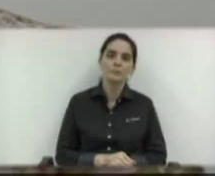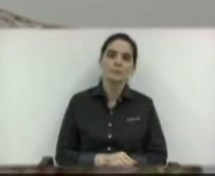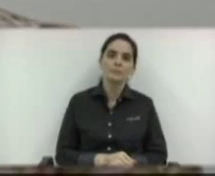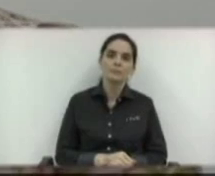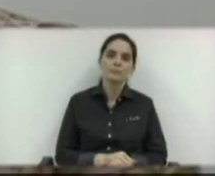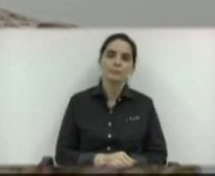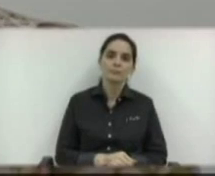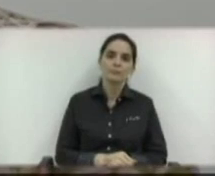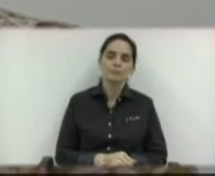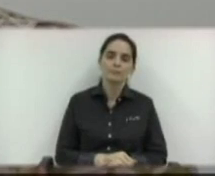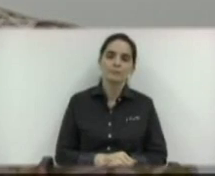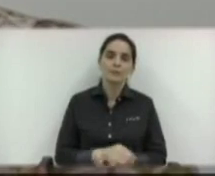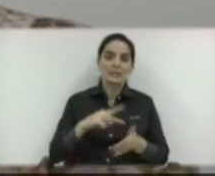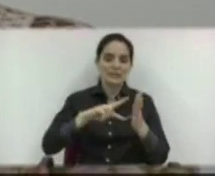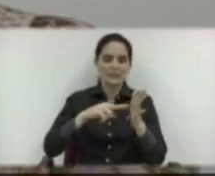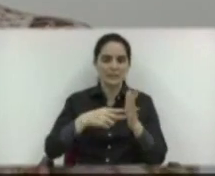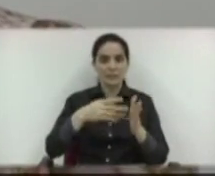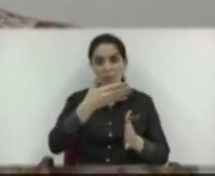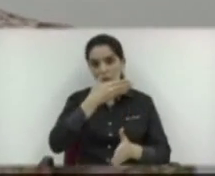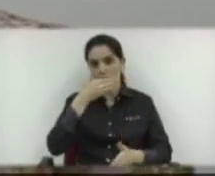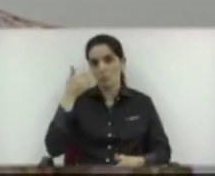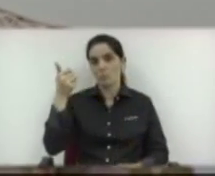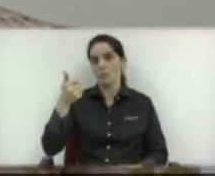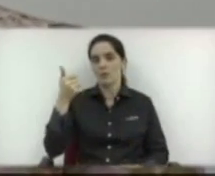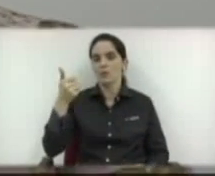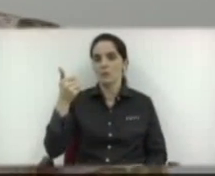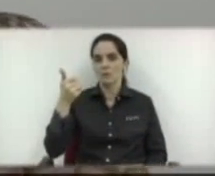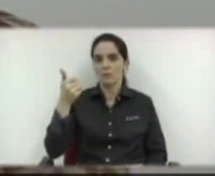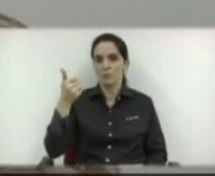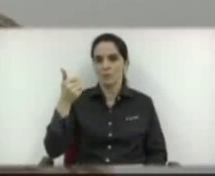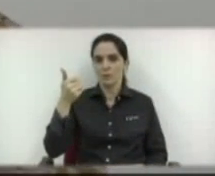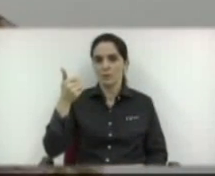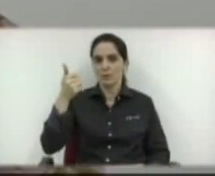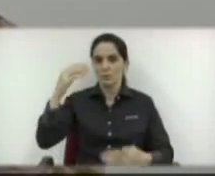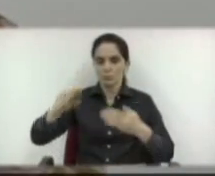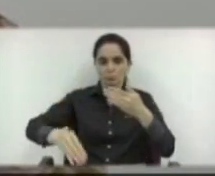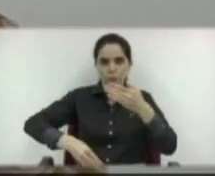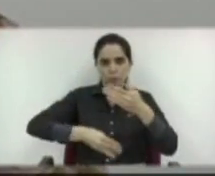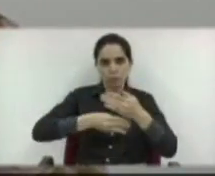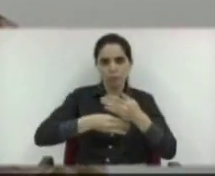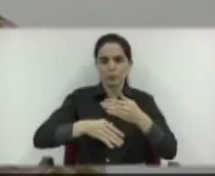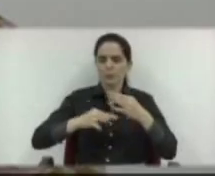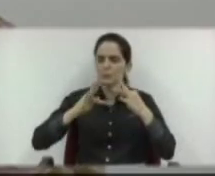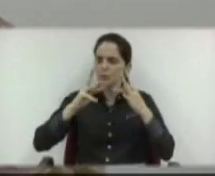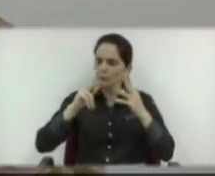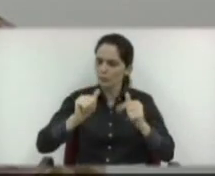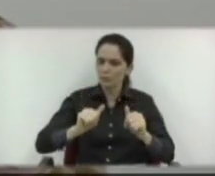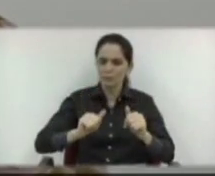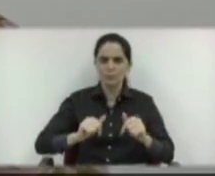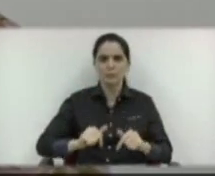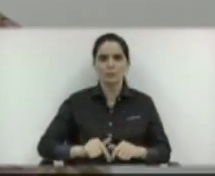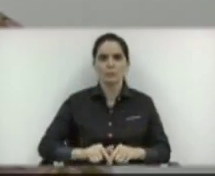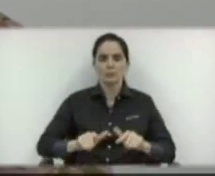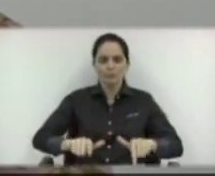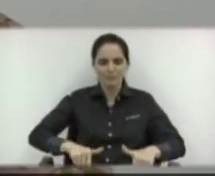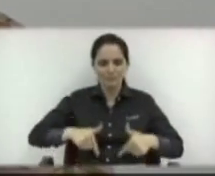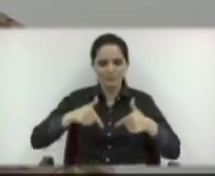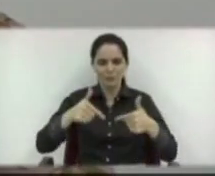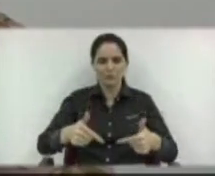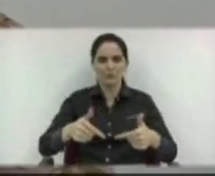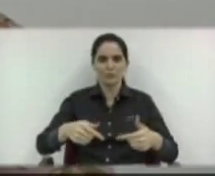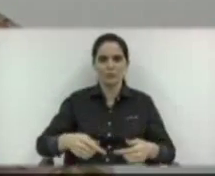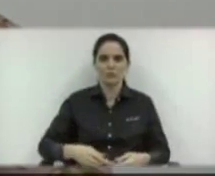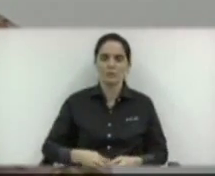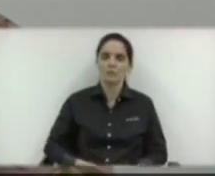uma melhoria e um complemento a toda a luta que é travada contra a violência à mulher.